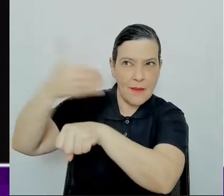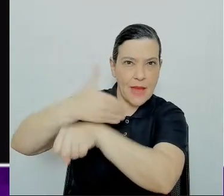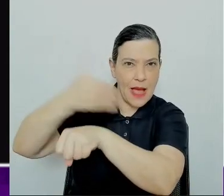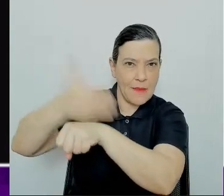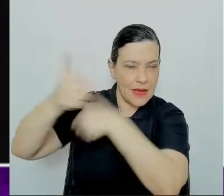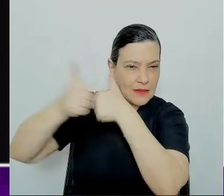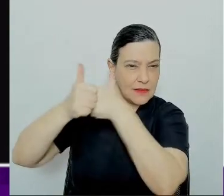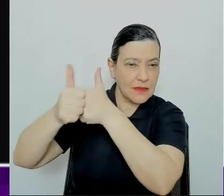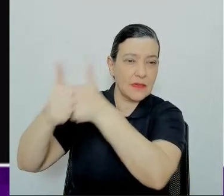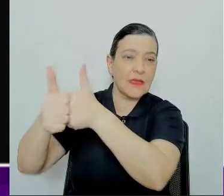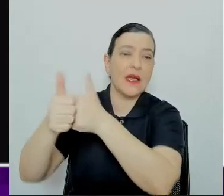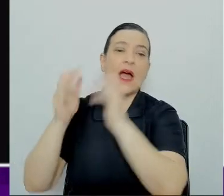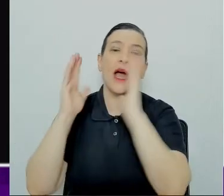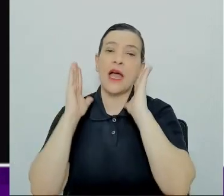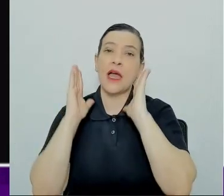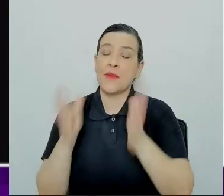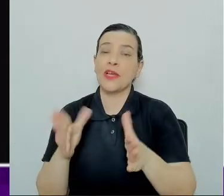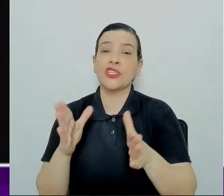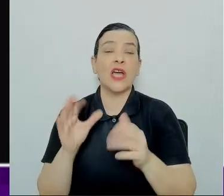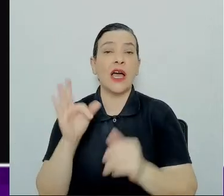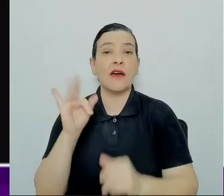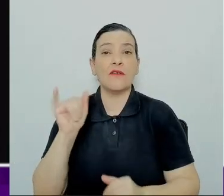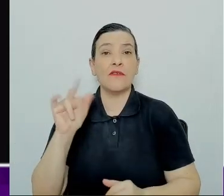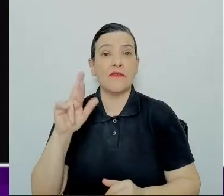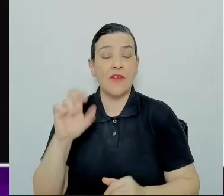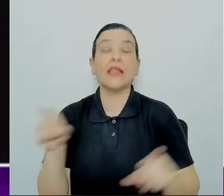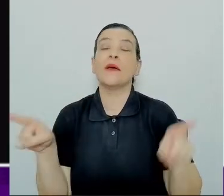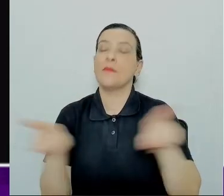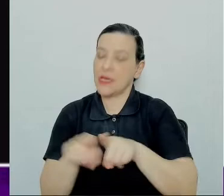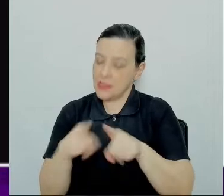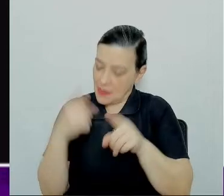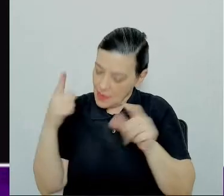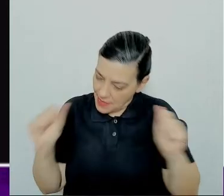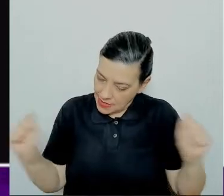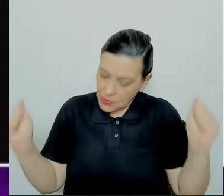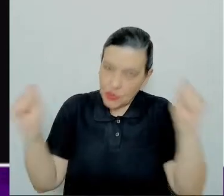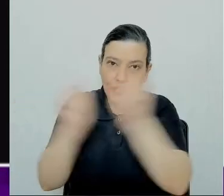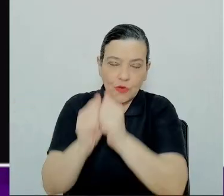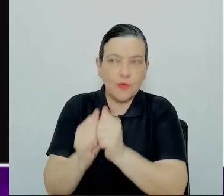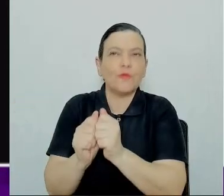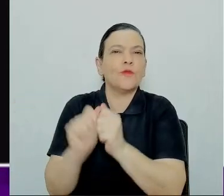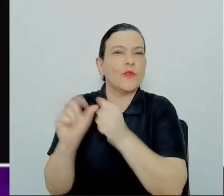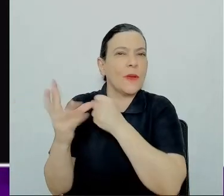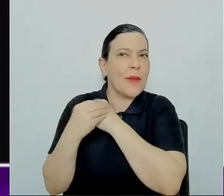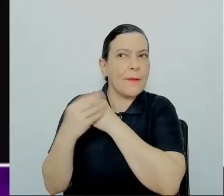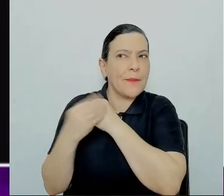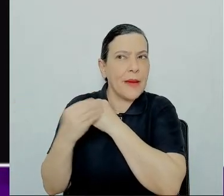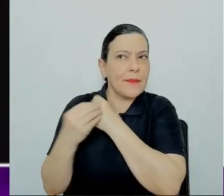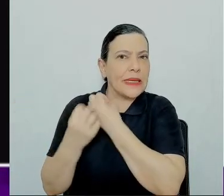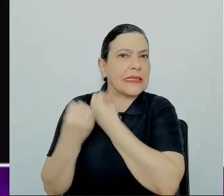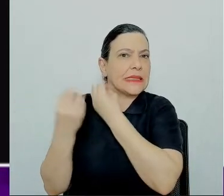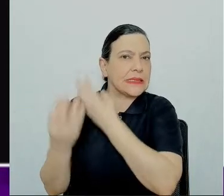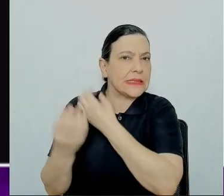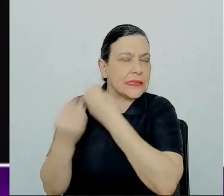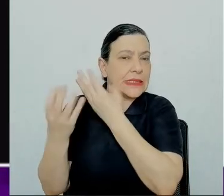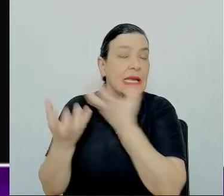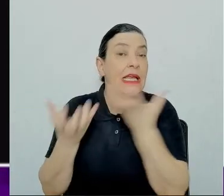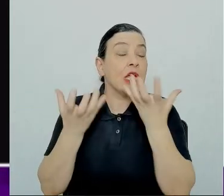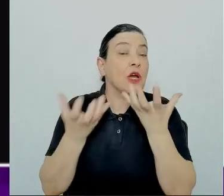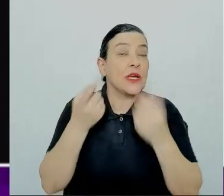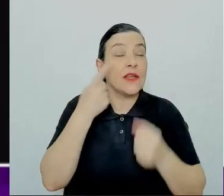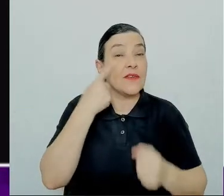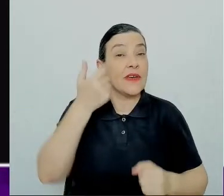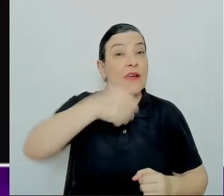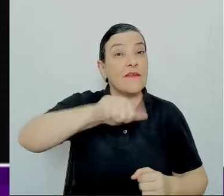Web Application Firewall. Ok, mas ele vai estar trabalhando em conjunto, coletando aquelas informações. Ah, eu quero avaliar as minhas